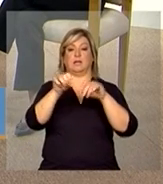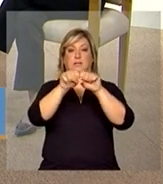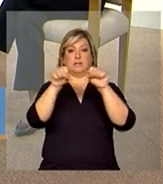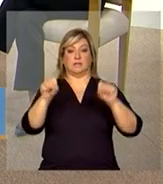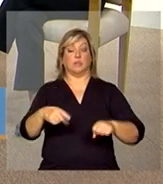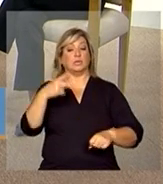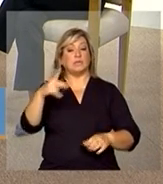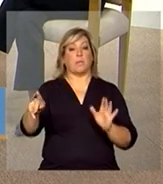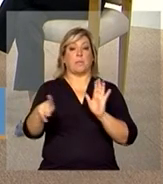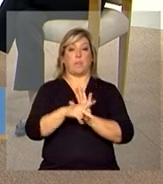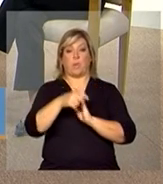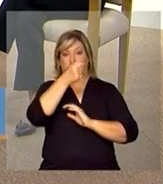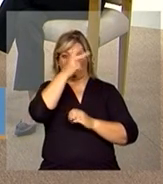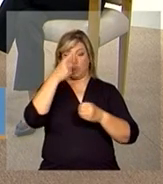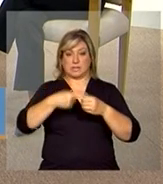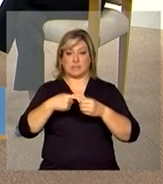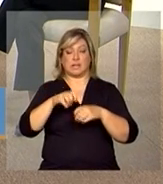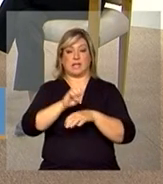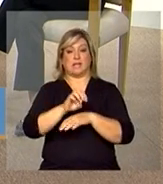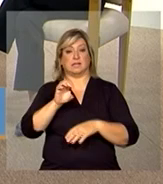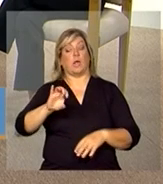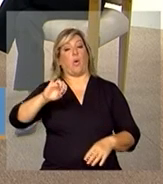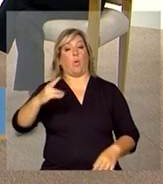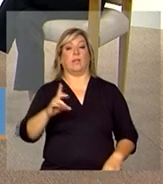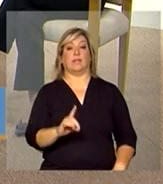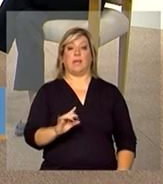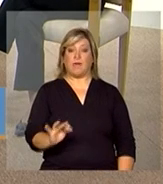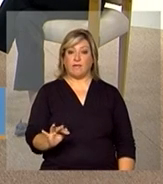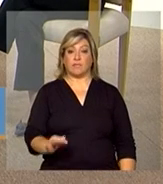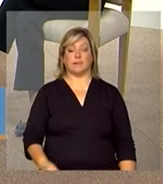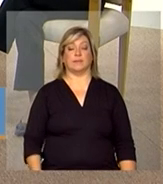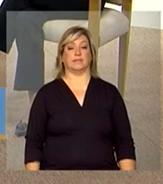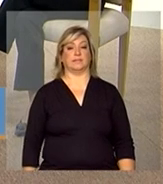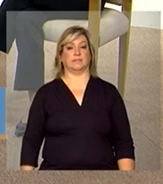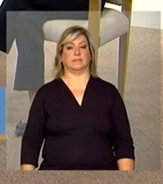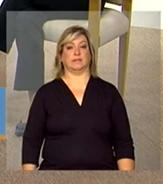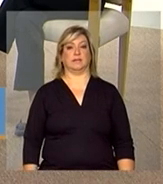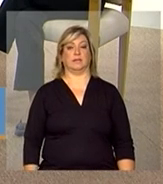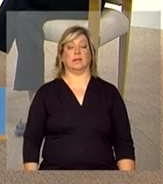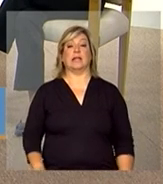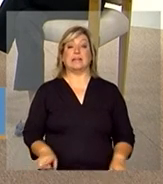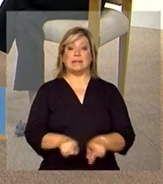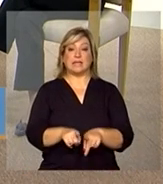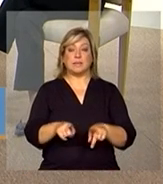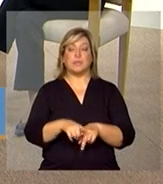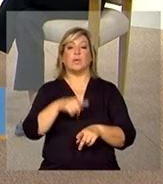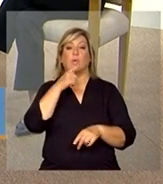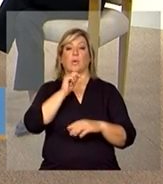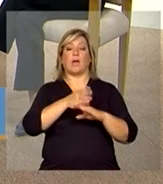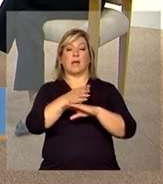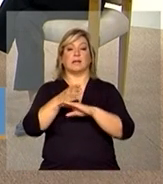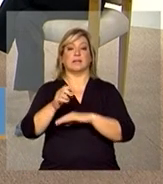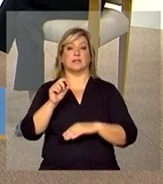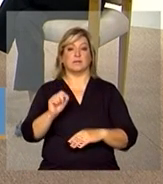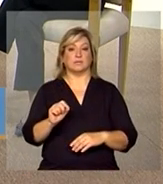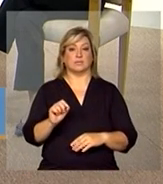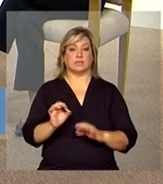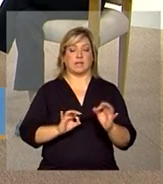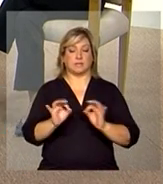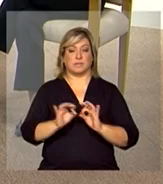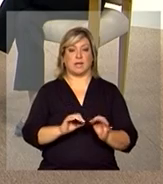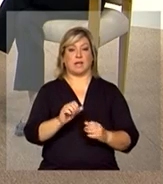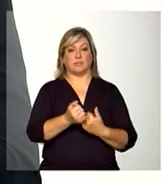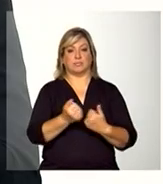do seu município do estado ou do Distrito Federal eh o nível de acesso de administrador adjunto que possui os mesmos